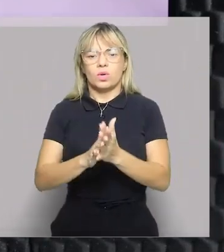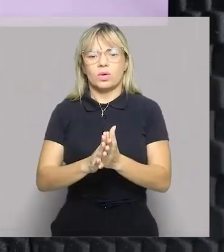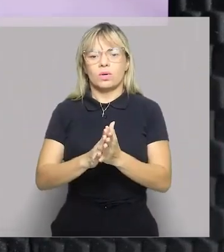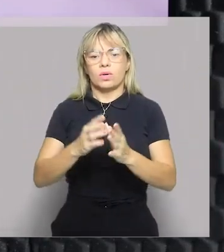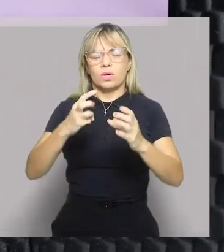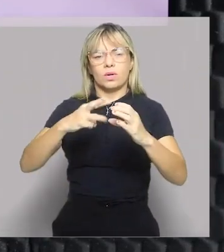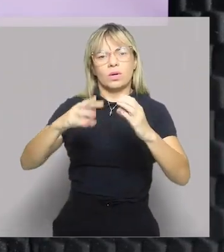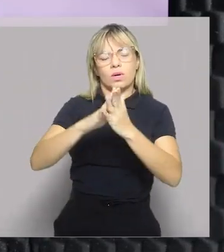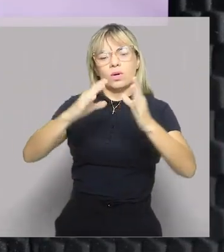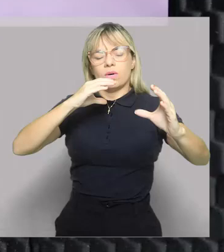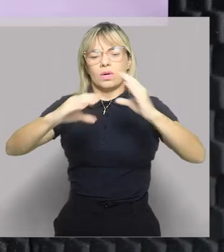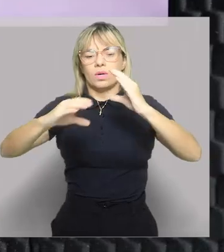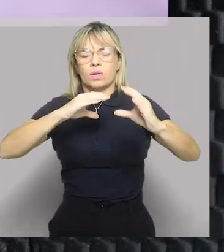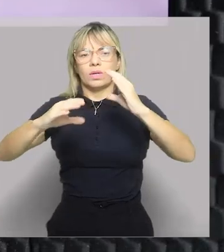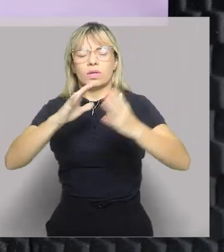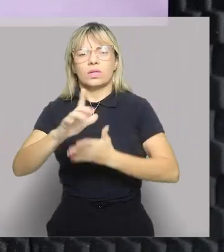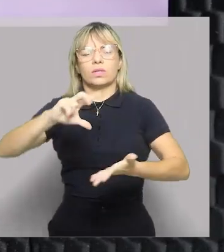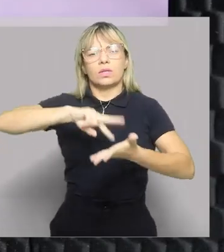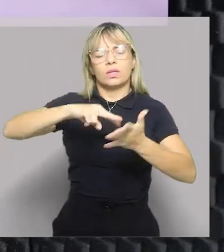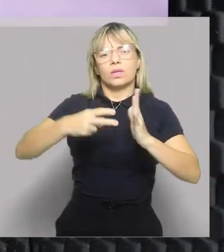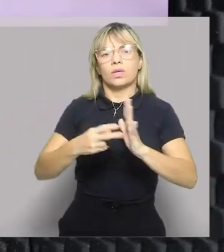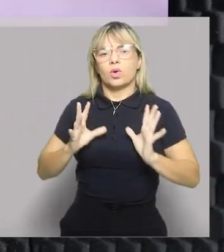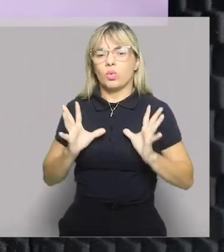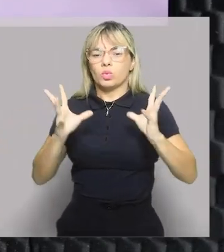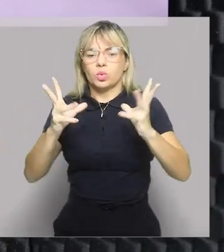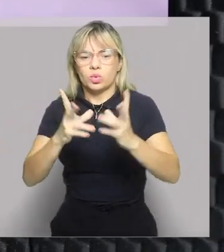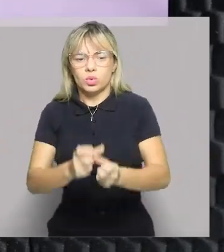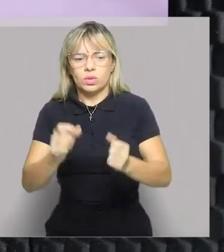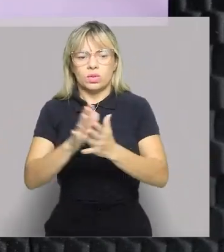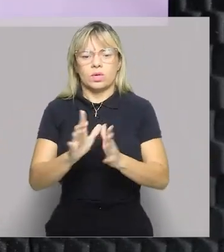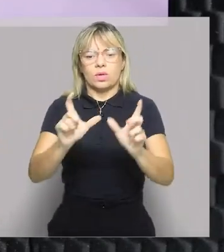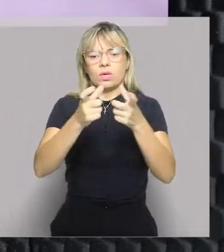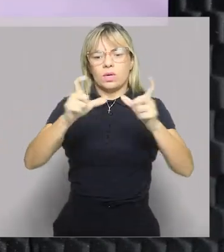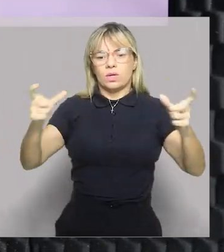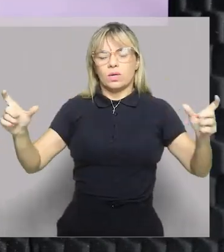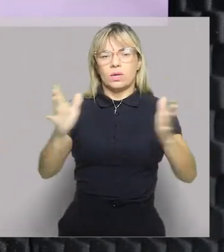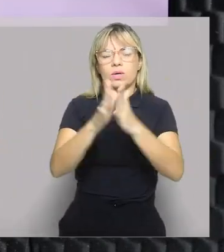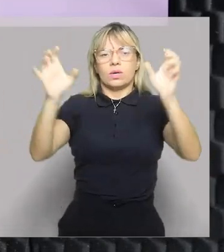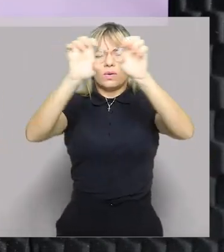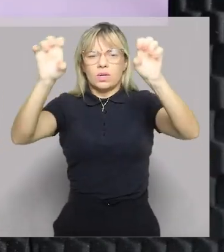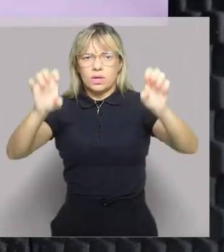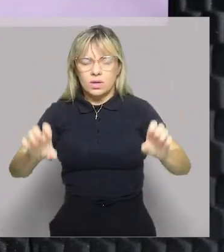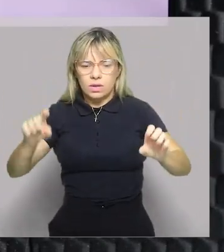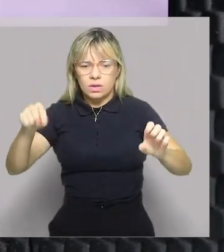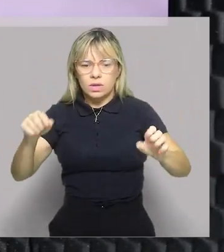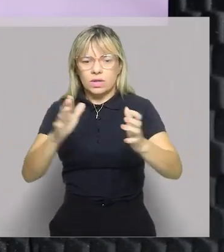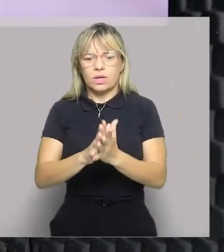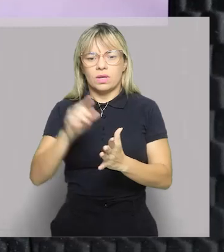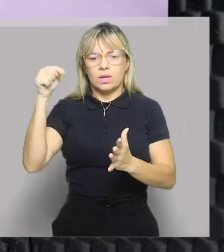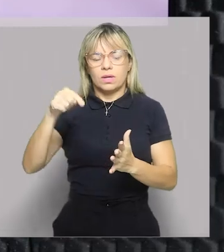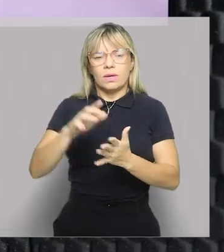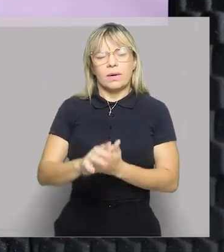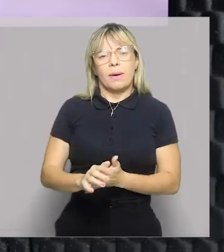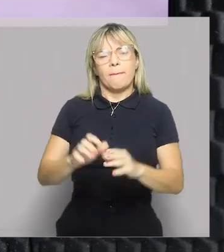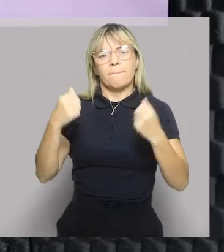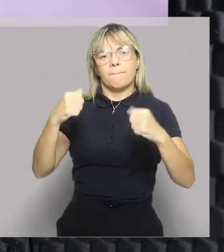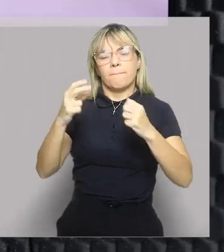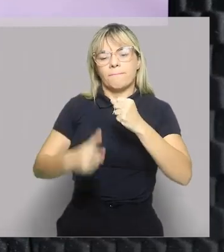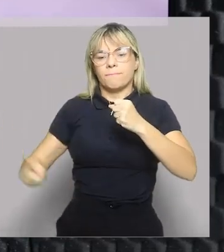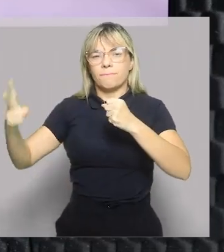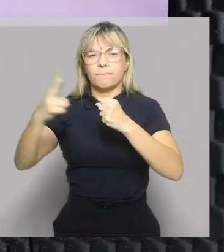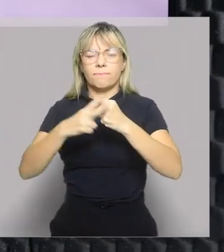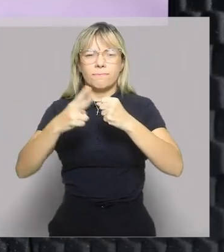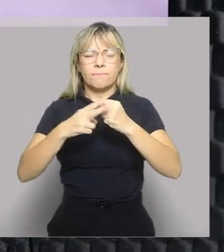sentido completo. O que é oração? É o enunciado estruturado em torno de um verbo, tá? Atenção,